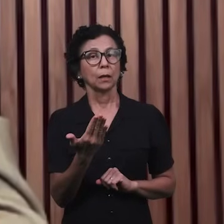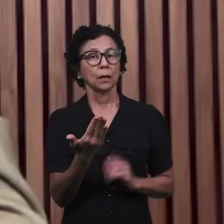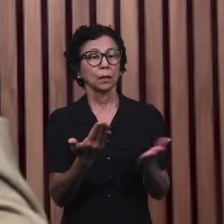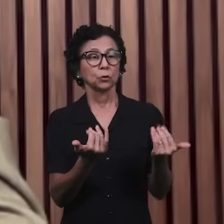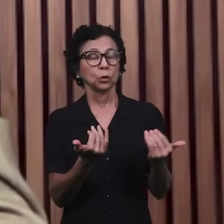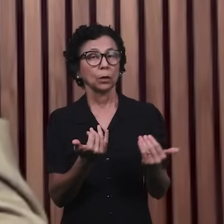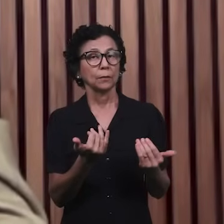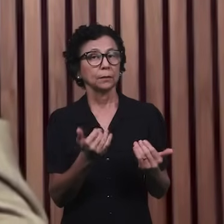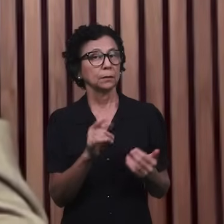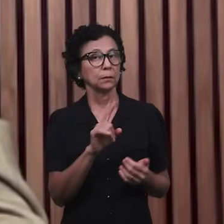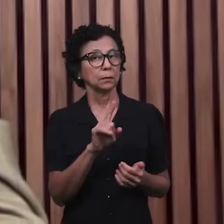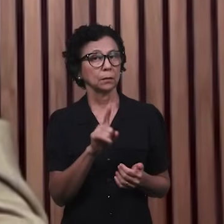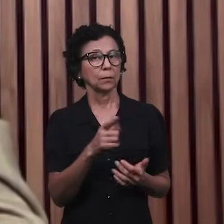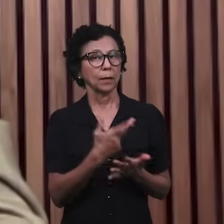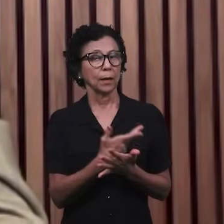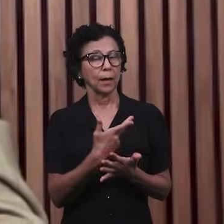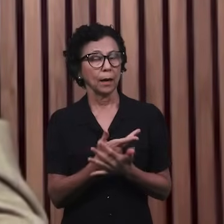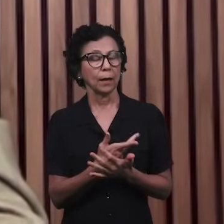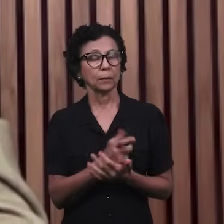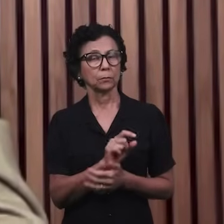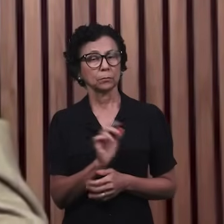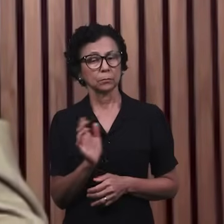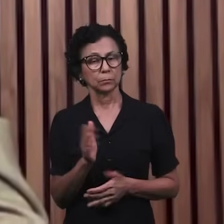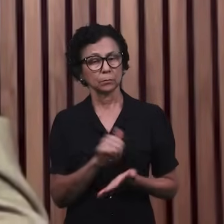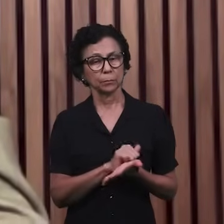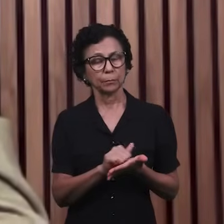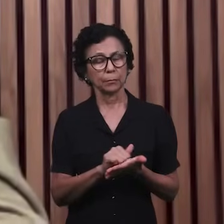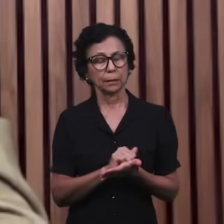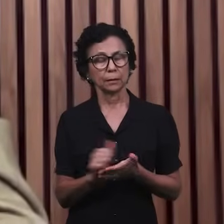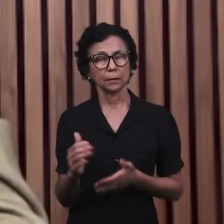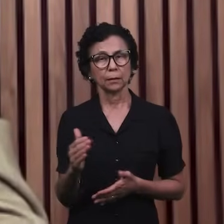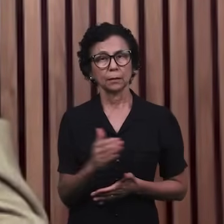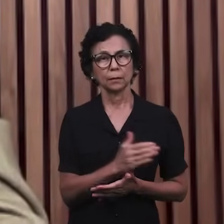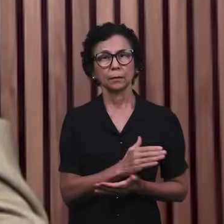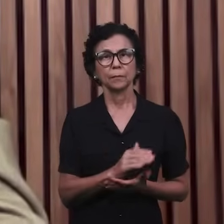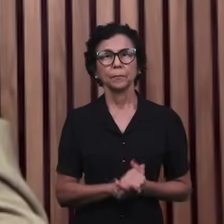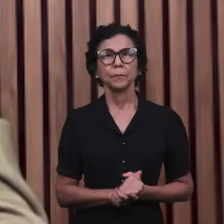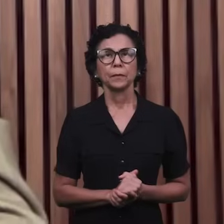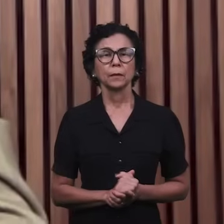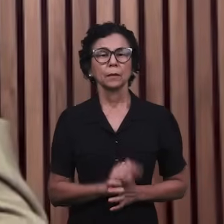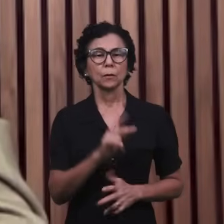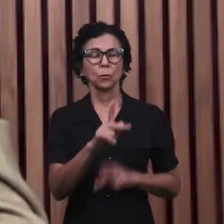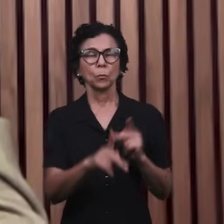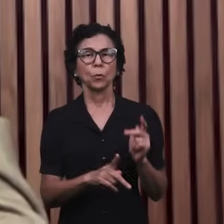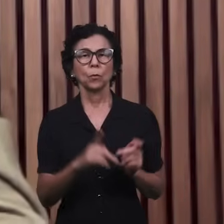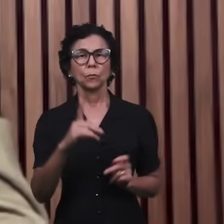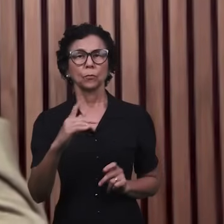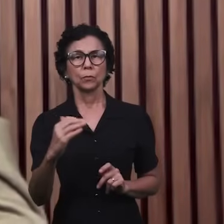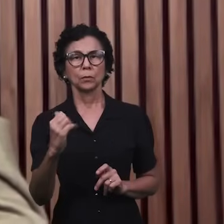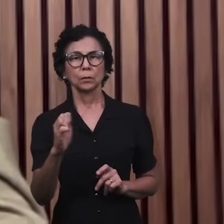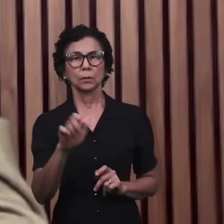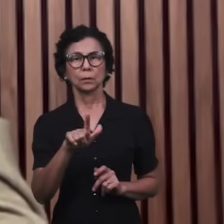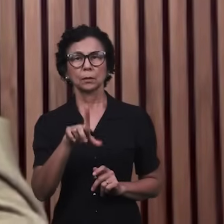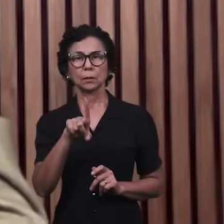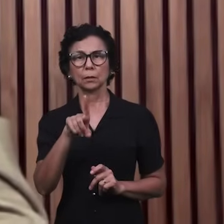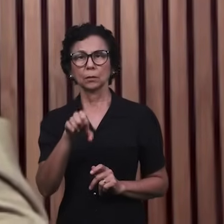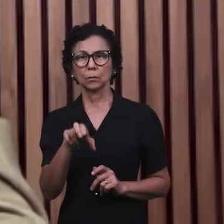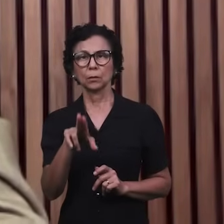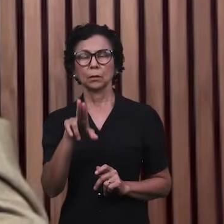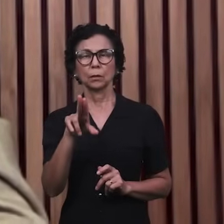eu falei jovem, está errado, tá? Os caldeus respondem ao rei em aramaico, o texto continua nessa